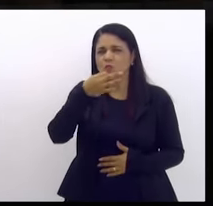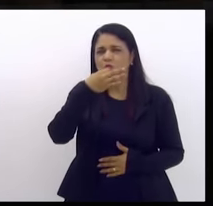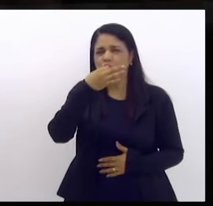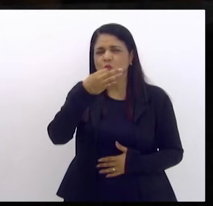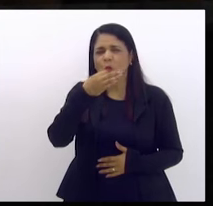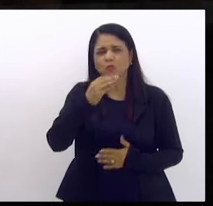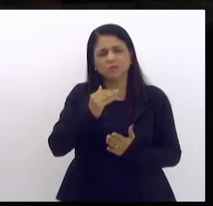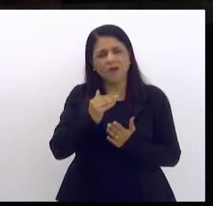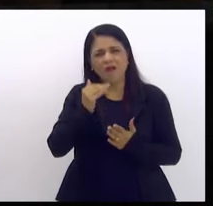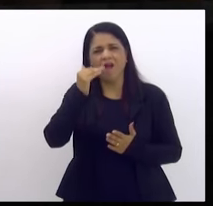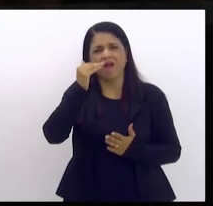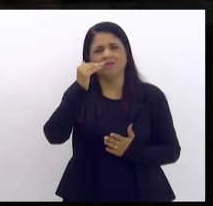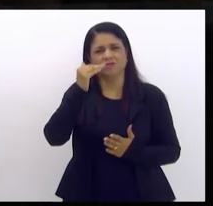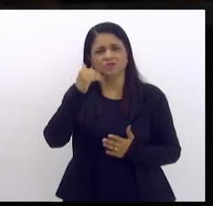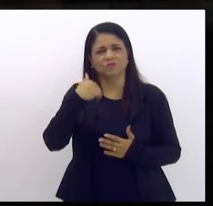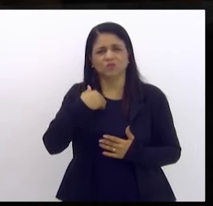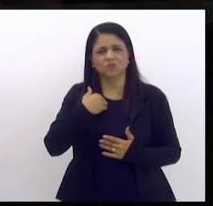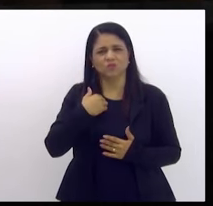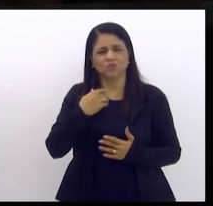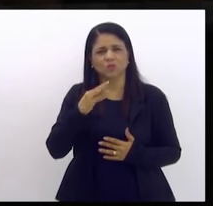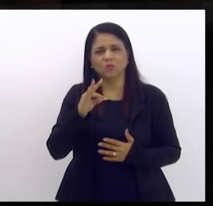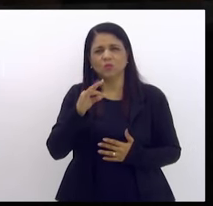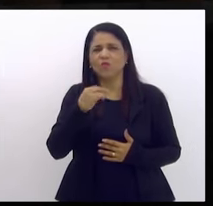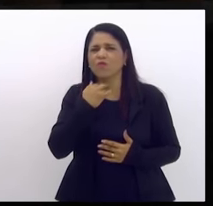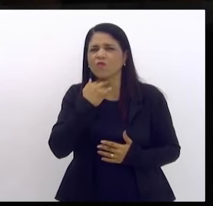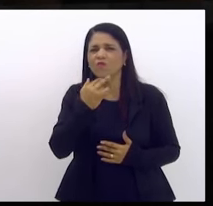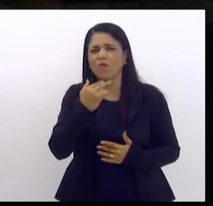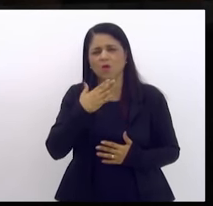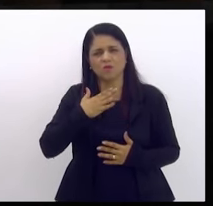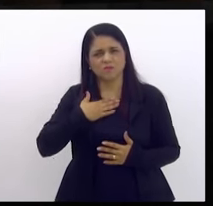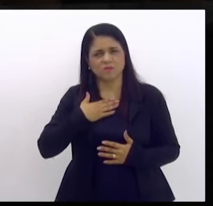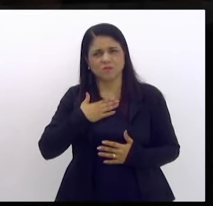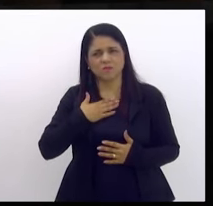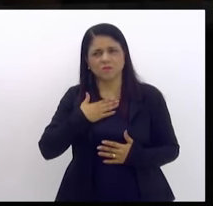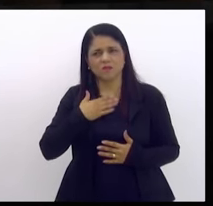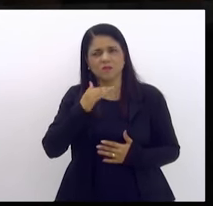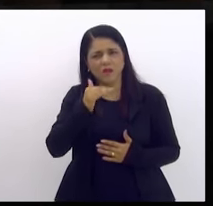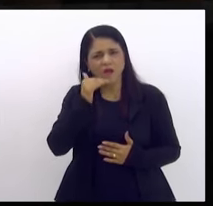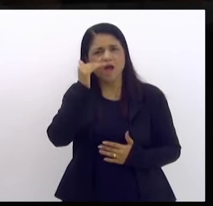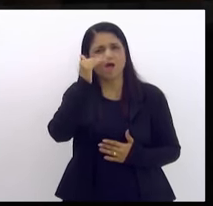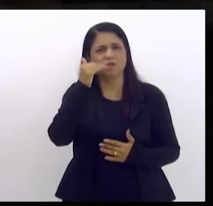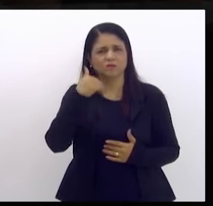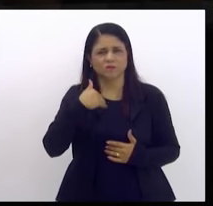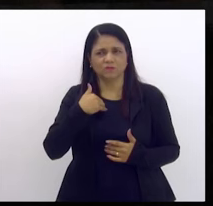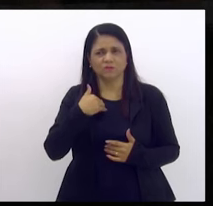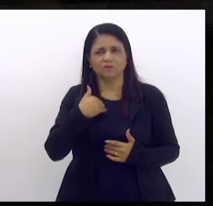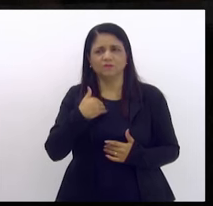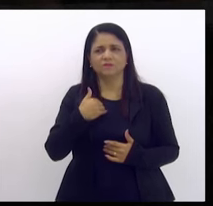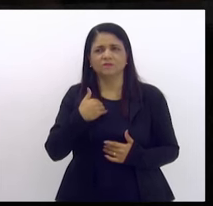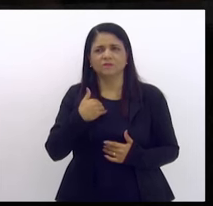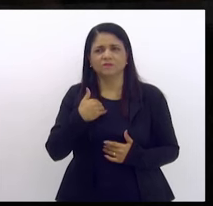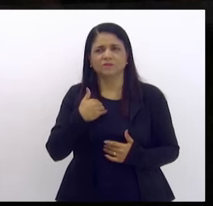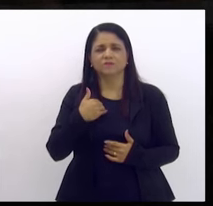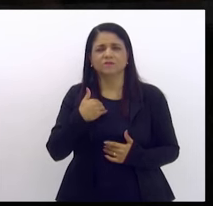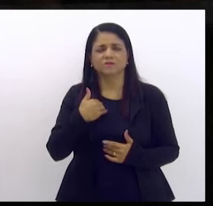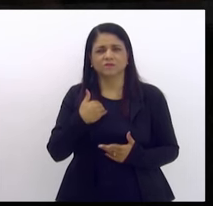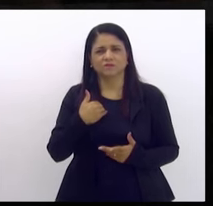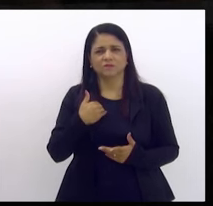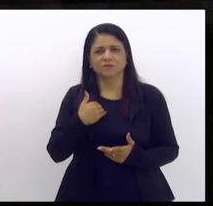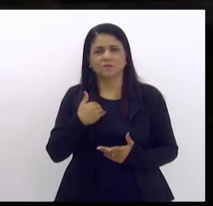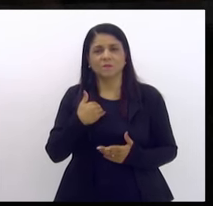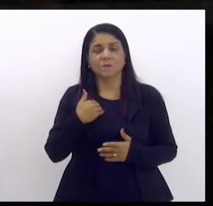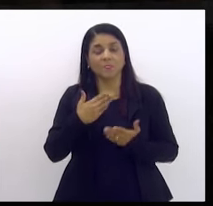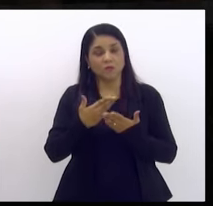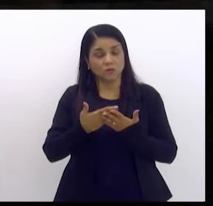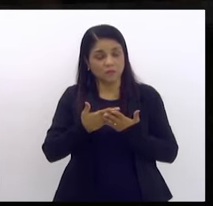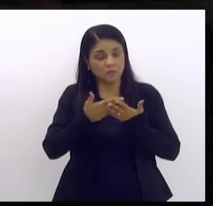alto, não é o tom da minha voz. Está muito alto. Mas diria, senhor presidente, estou